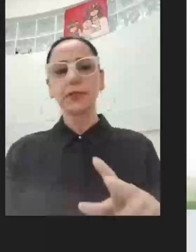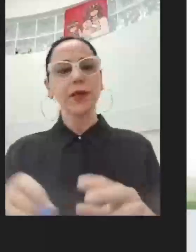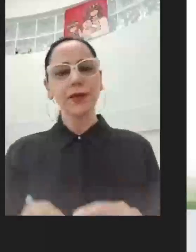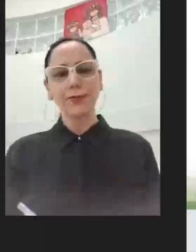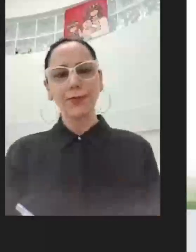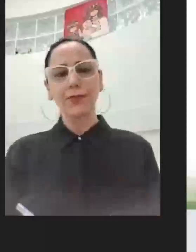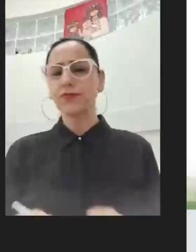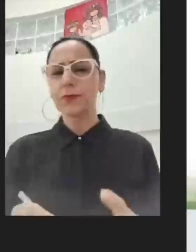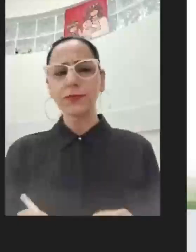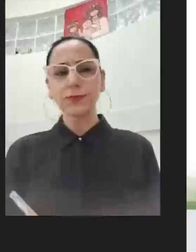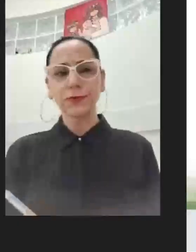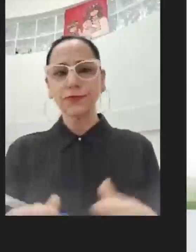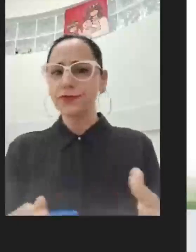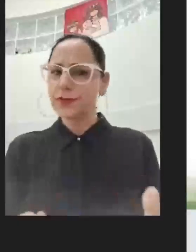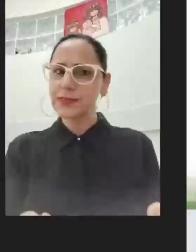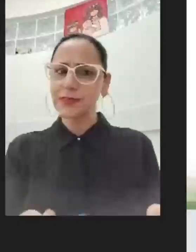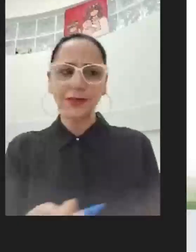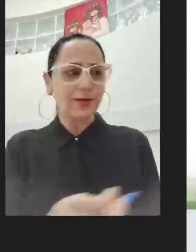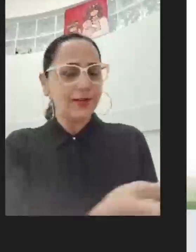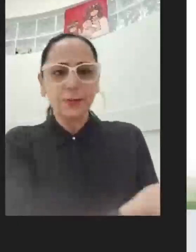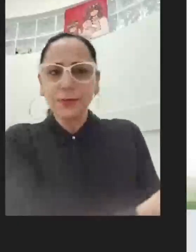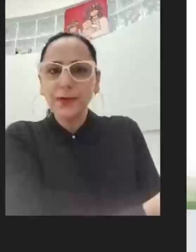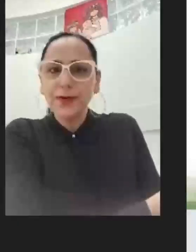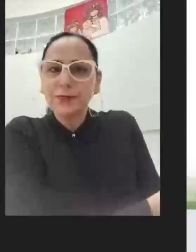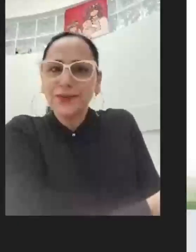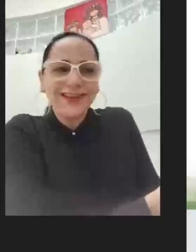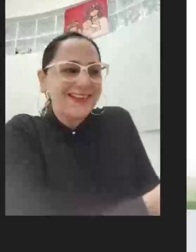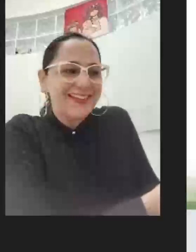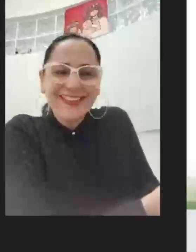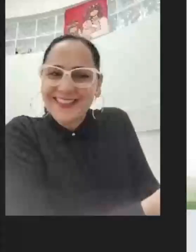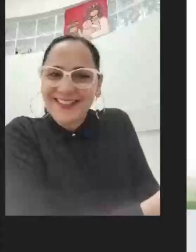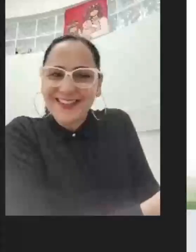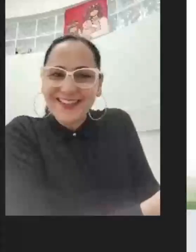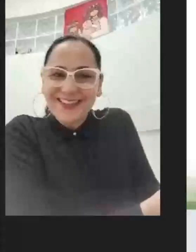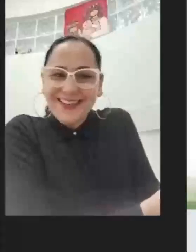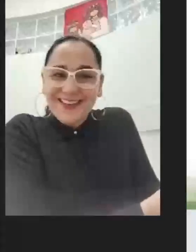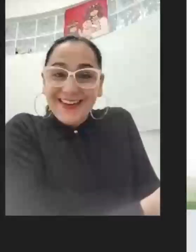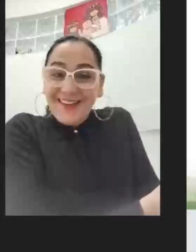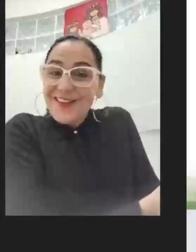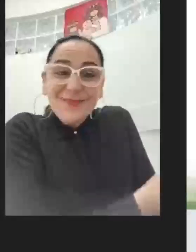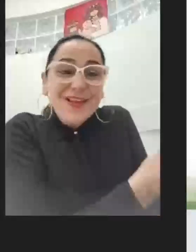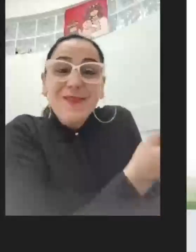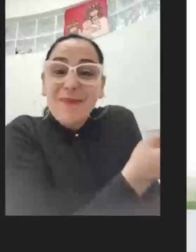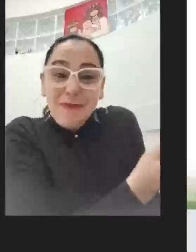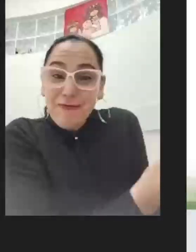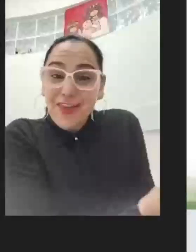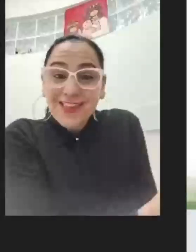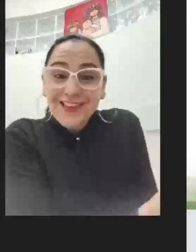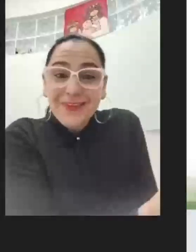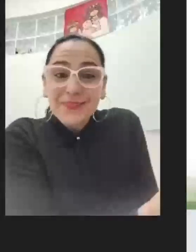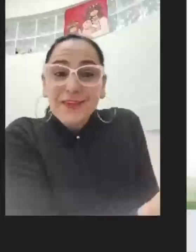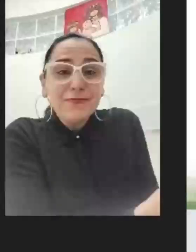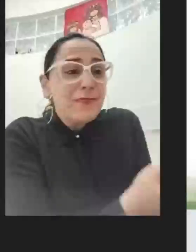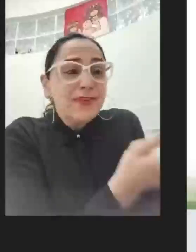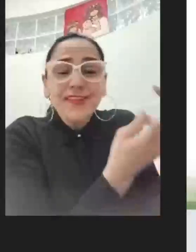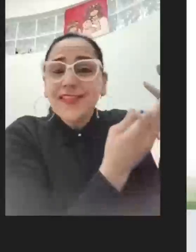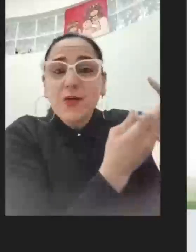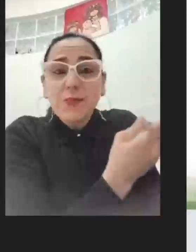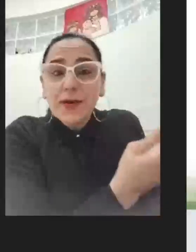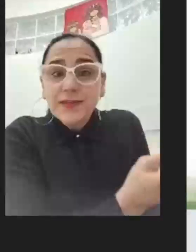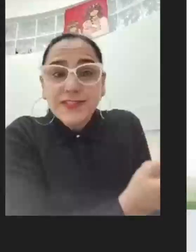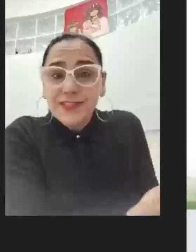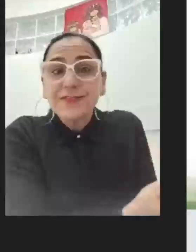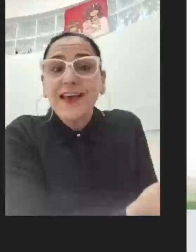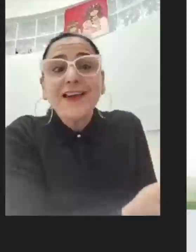que processar, porque... Não, já passou, tu estás aqui, olha teu bebê como tá linda. Olha como ela é perfeita.